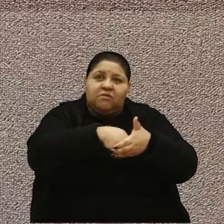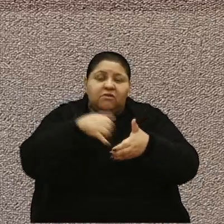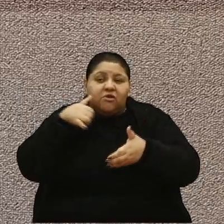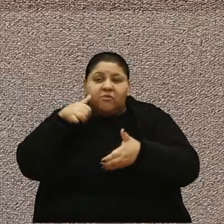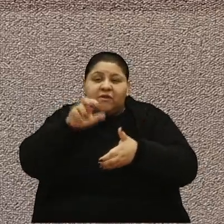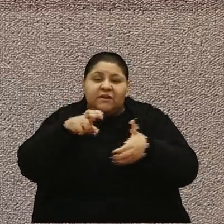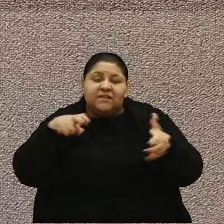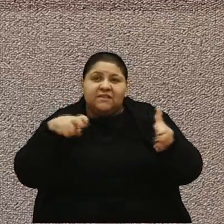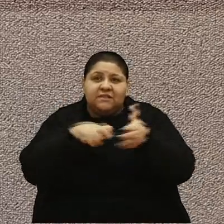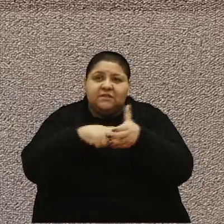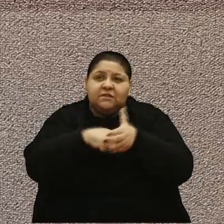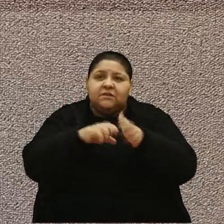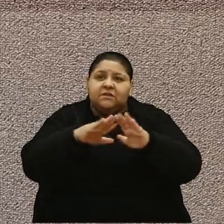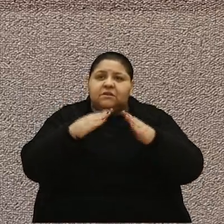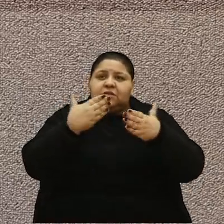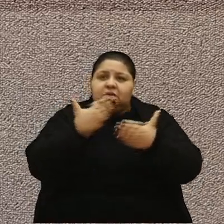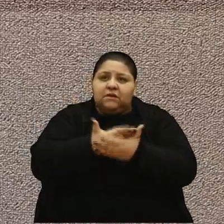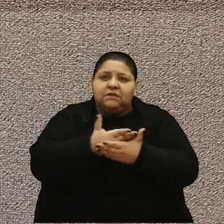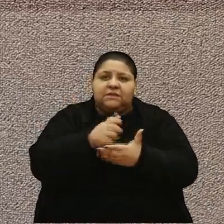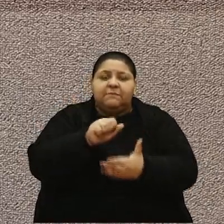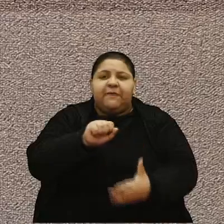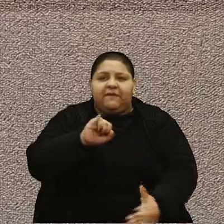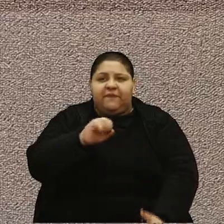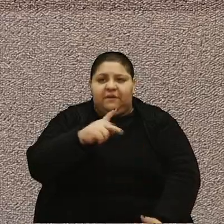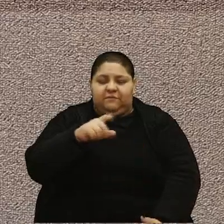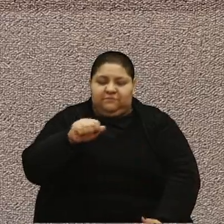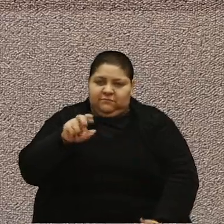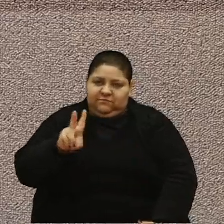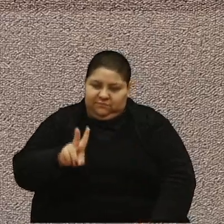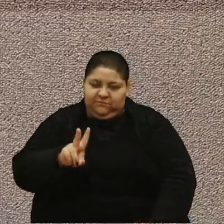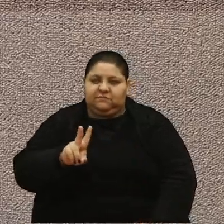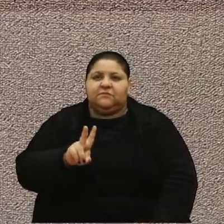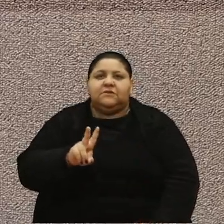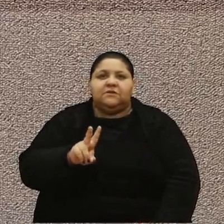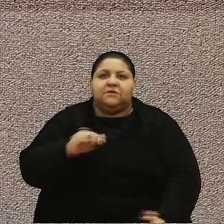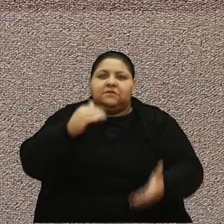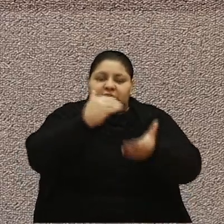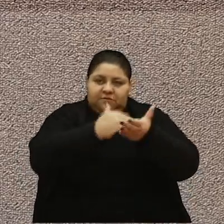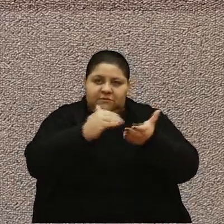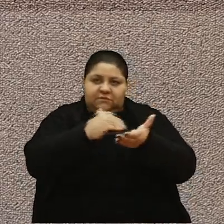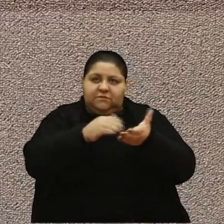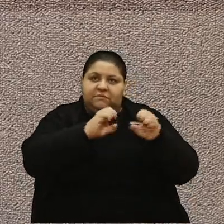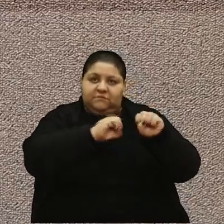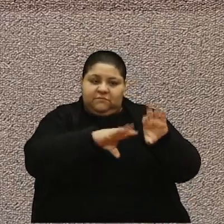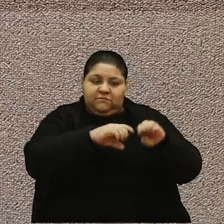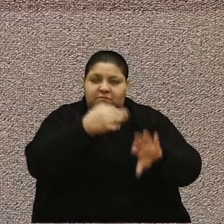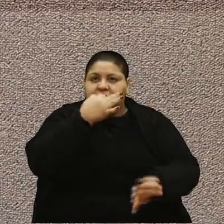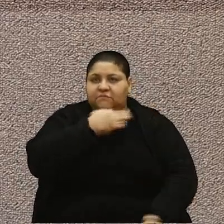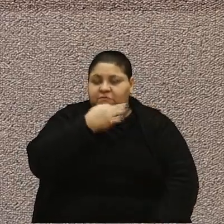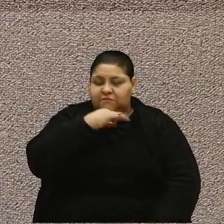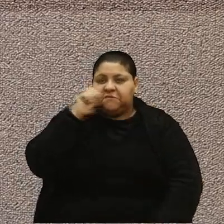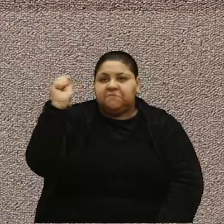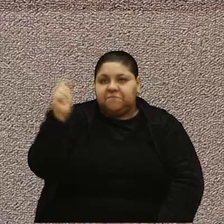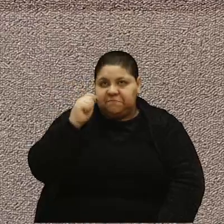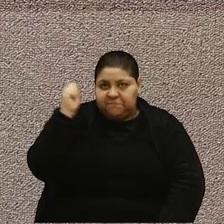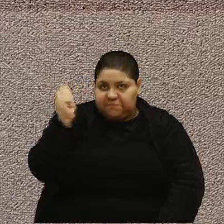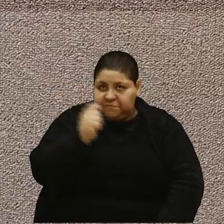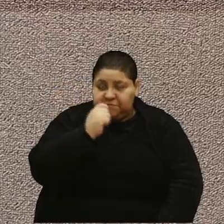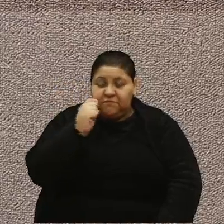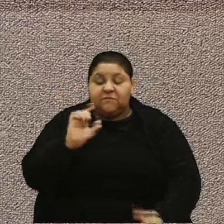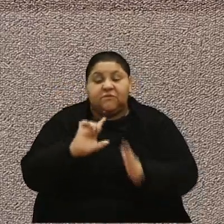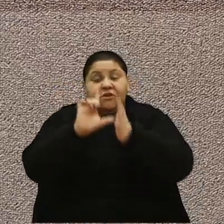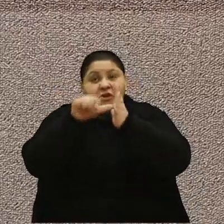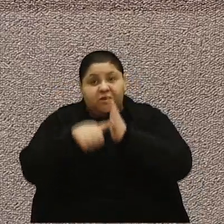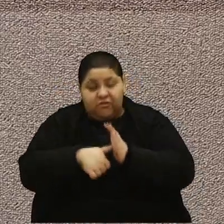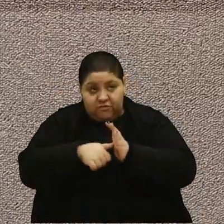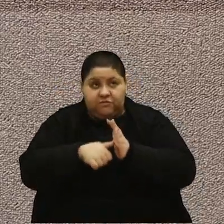violência escolar, CIPAV. E estavam procurando o secretário de Educação de Caxias do Sul, Rio Grande do Sul. Aí daqui a pouco estava